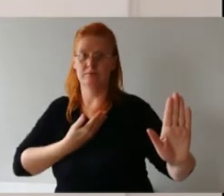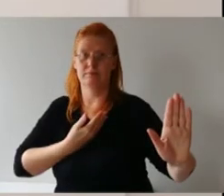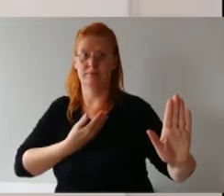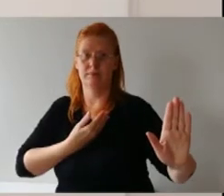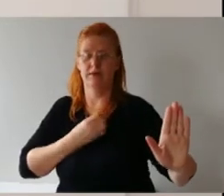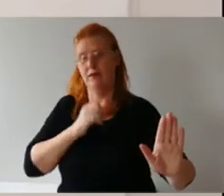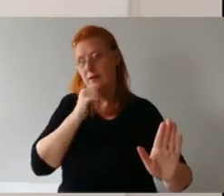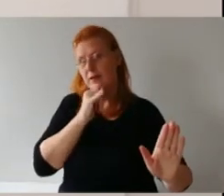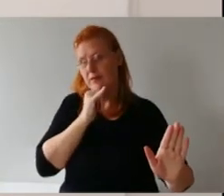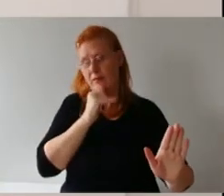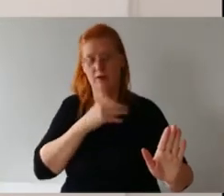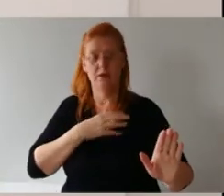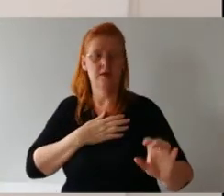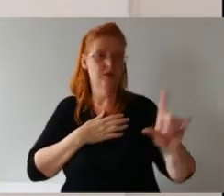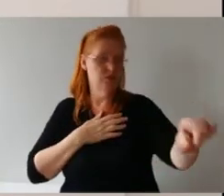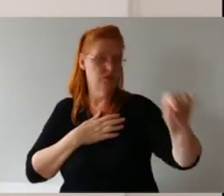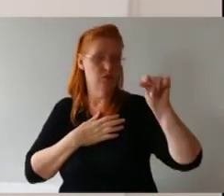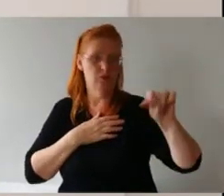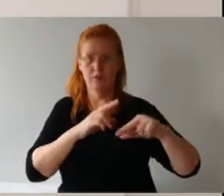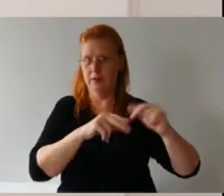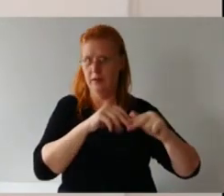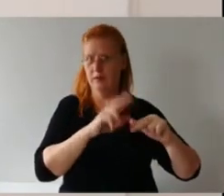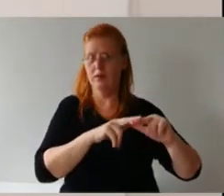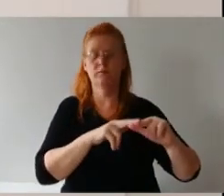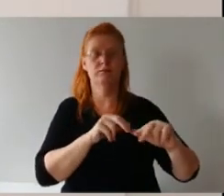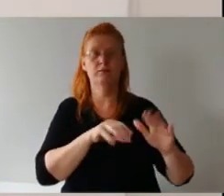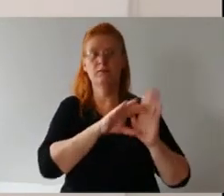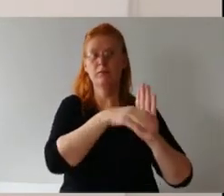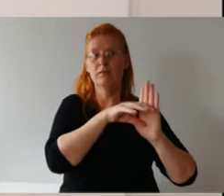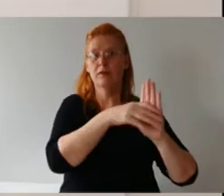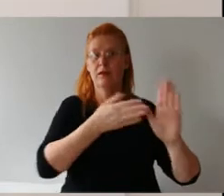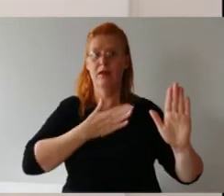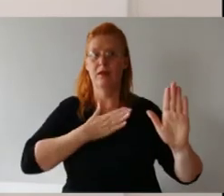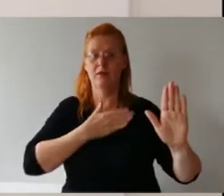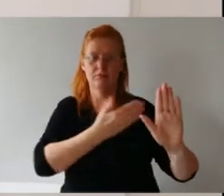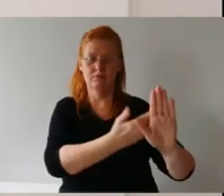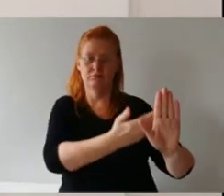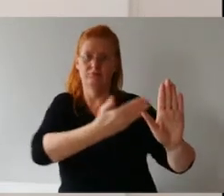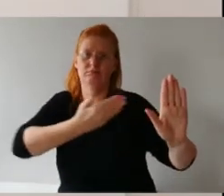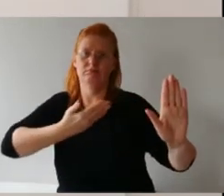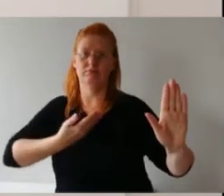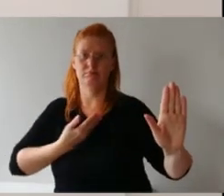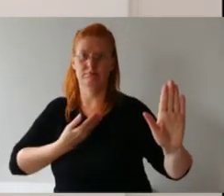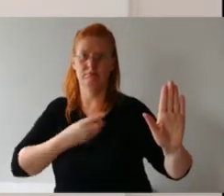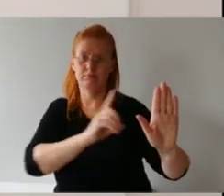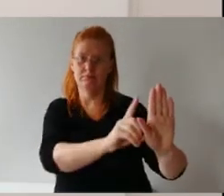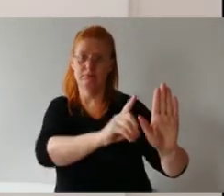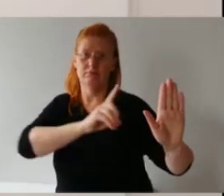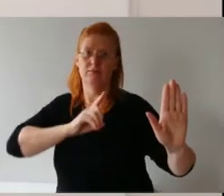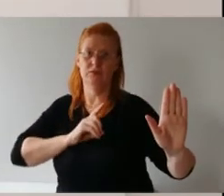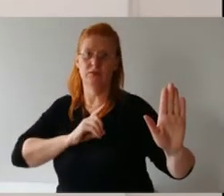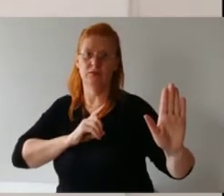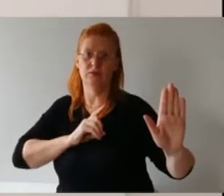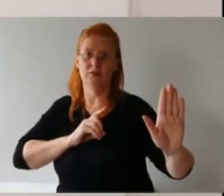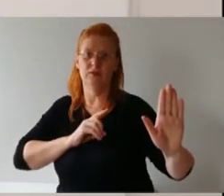conceito. Então, a partir do momento que eu escolho um objeto e o defino, este conceito estaria me excluindo